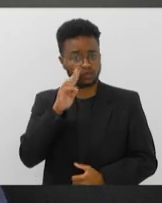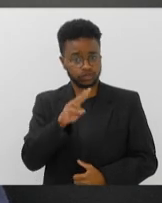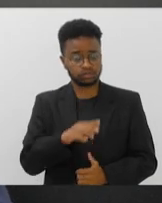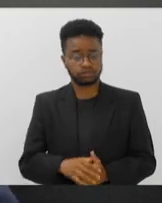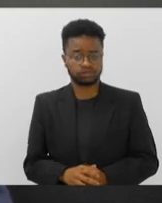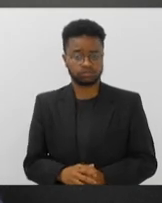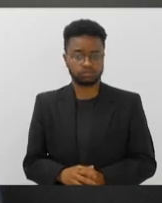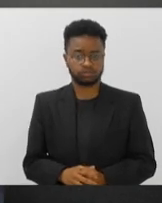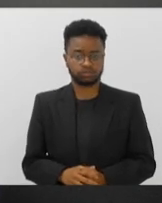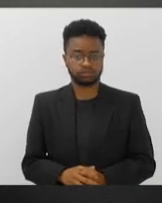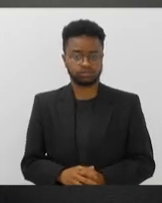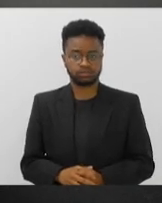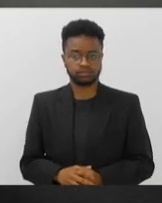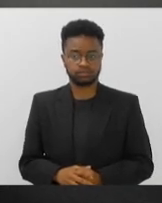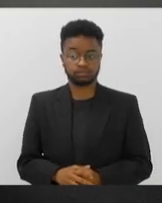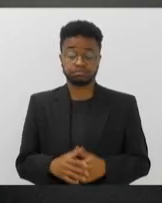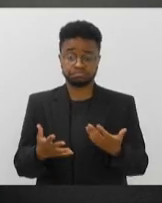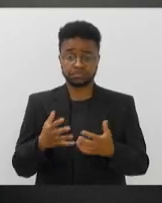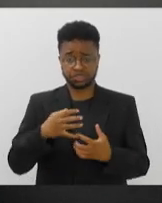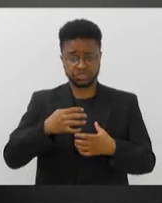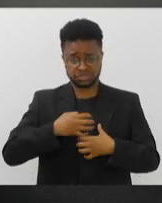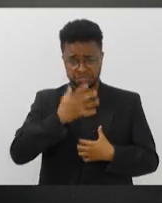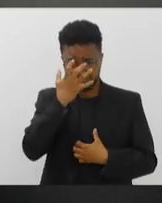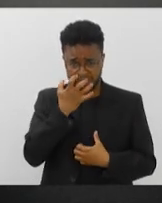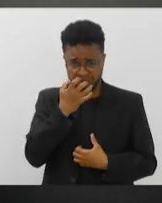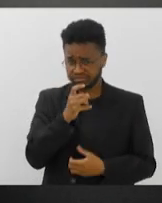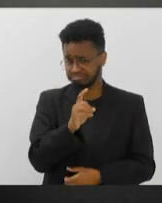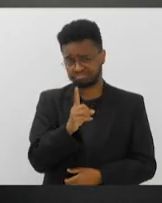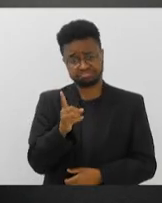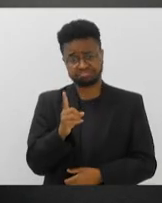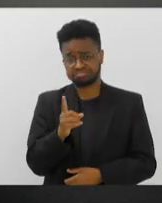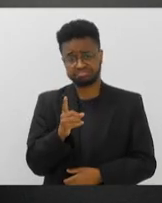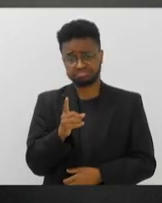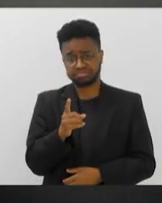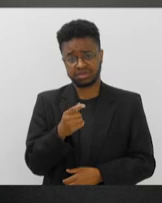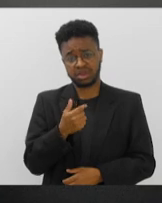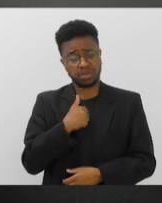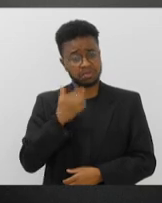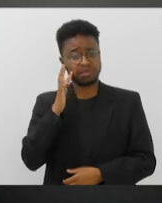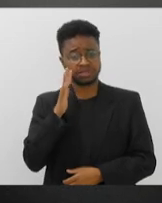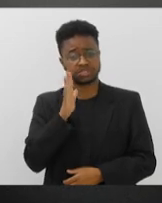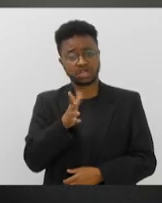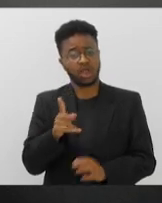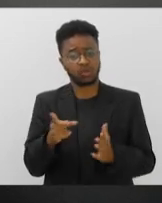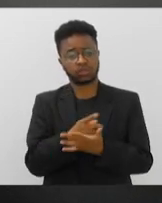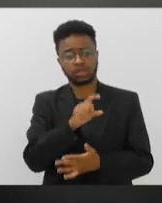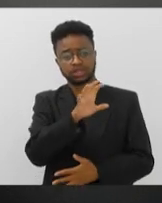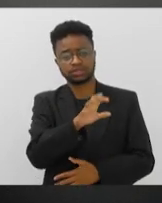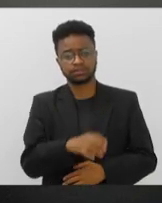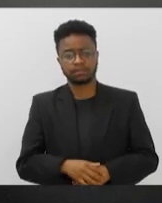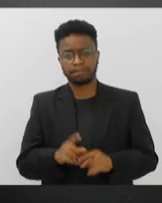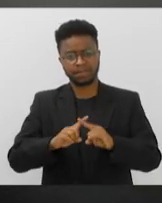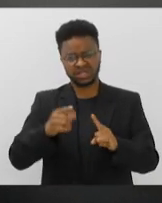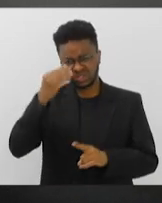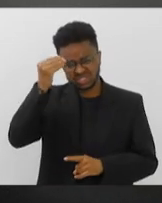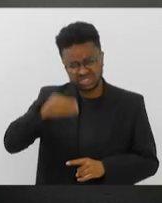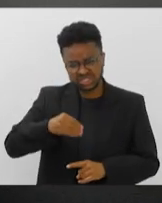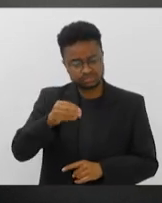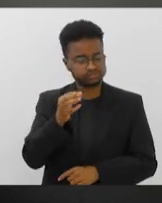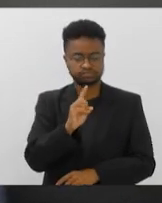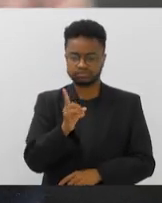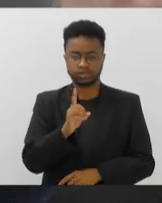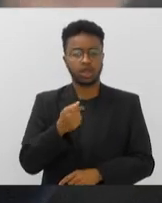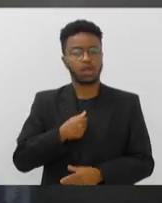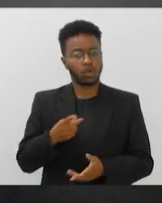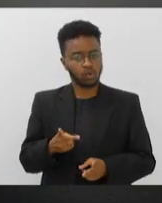isso me aborreço com isso nem um pouco não esperava nada melhor mas existir Não fique até o final